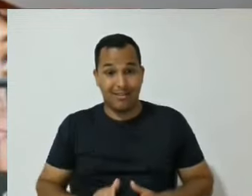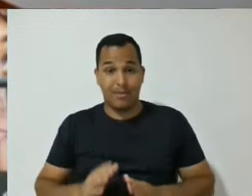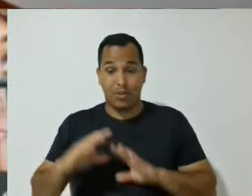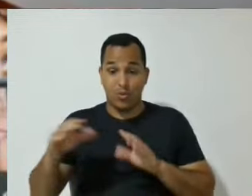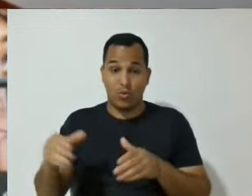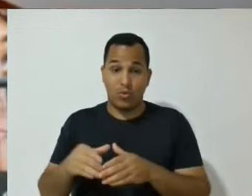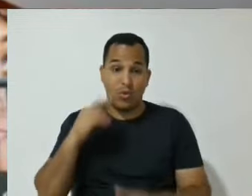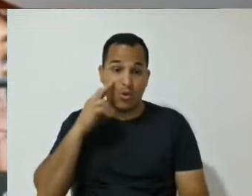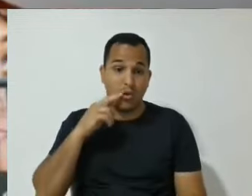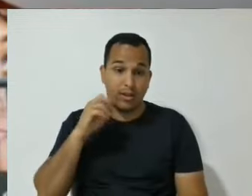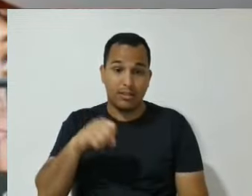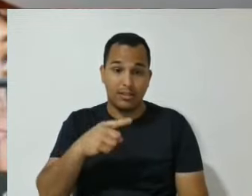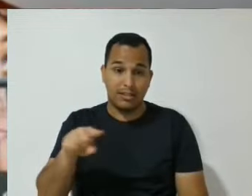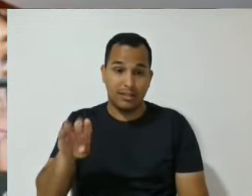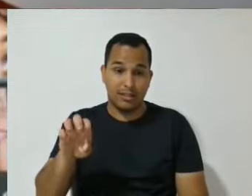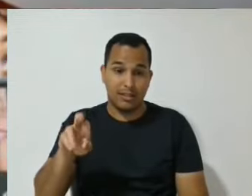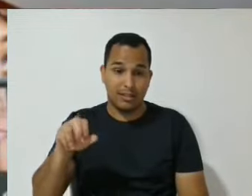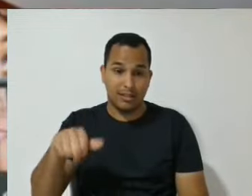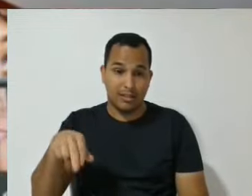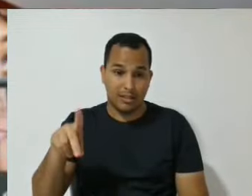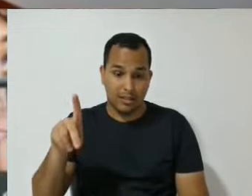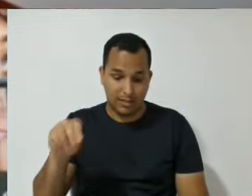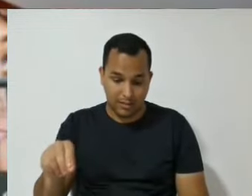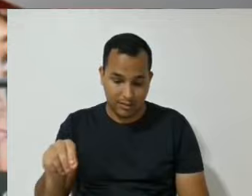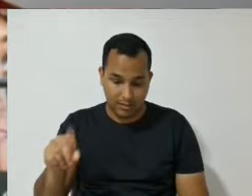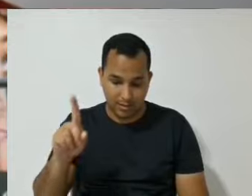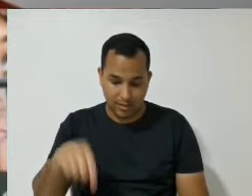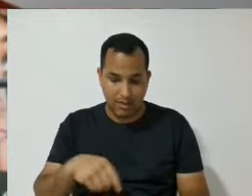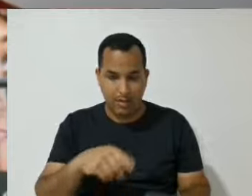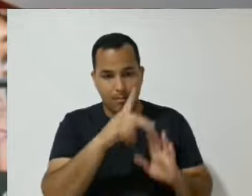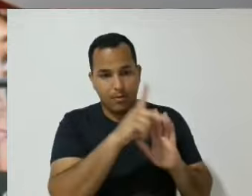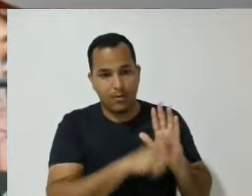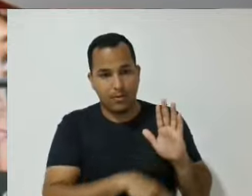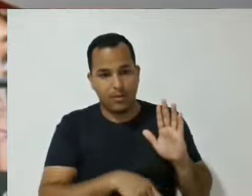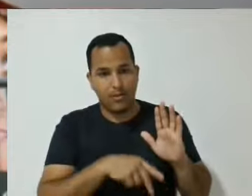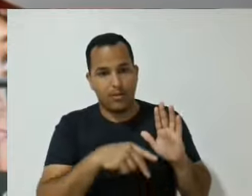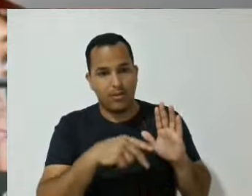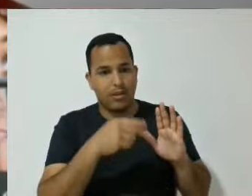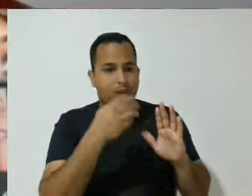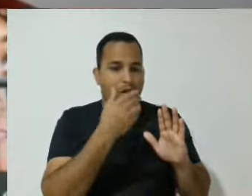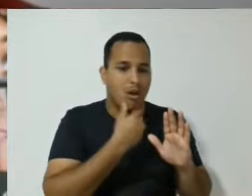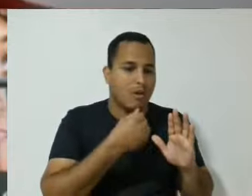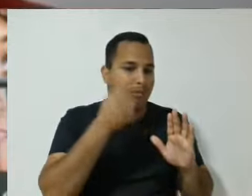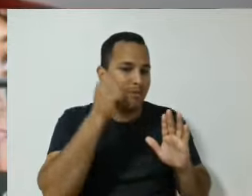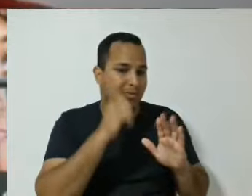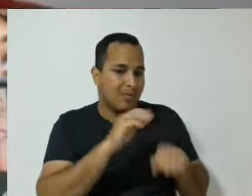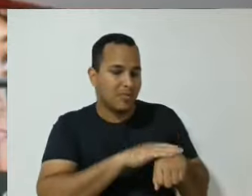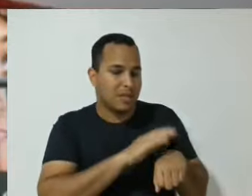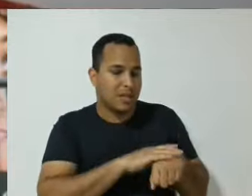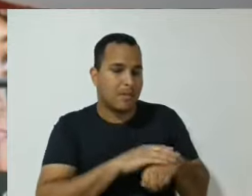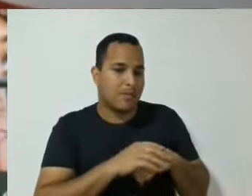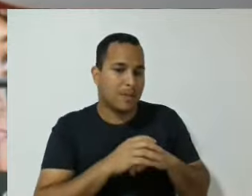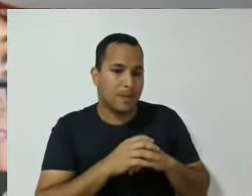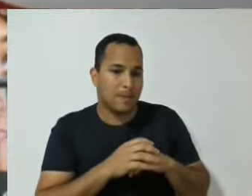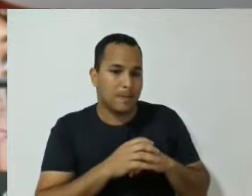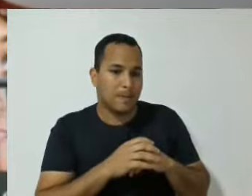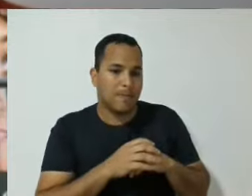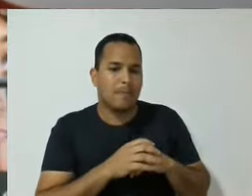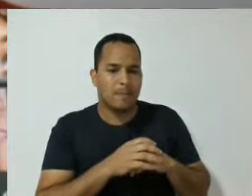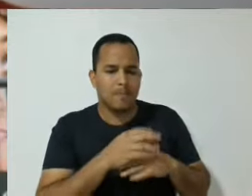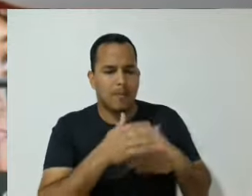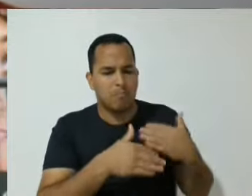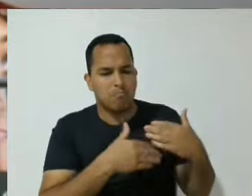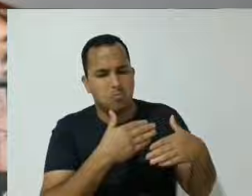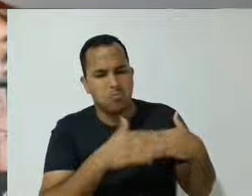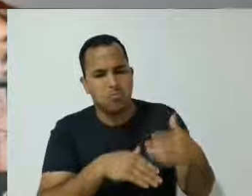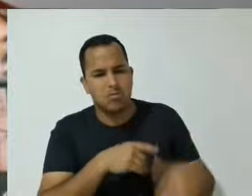São Bernardo, fruto, né, do projeto Senhores e Senhoras do Tempo, ela vem muito disso, passou muito por isso, né?